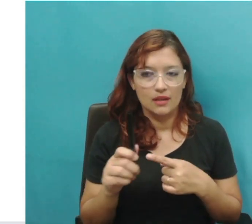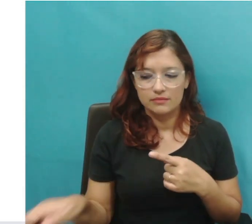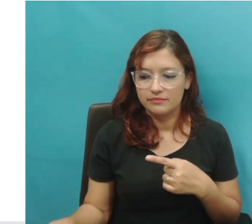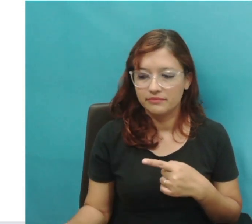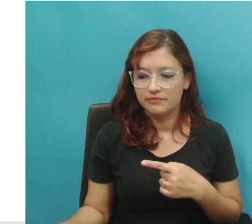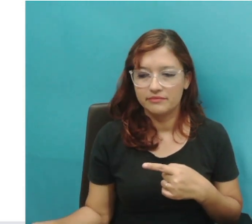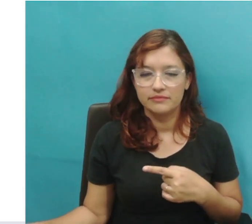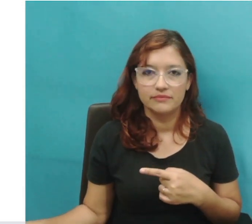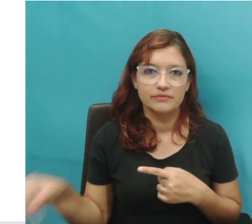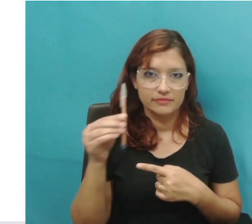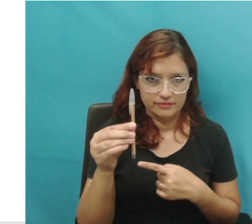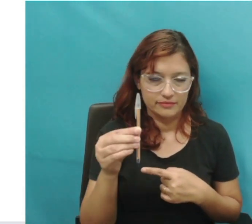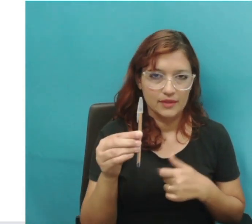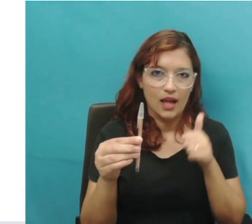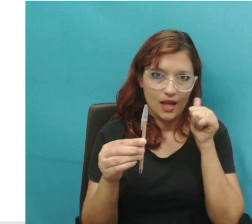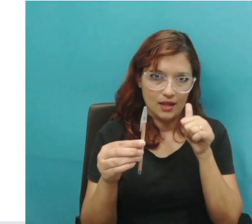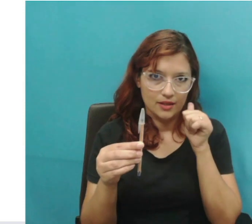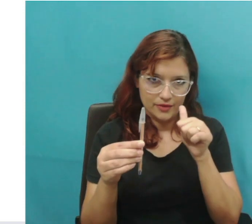esta.